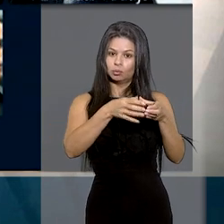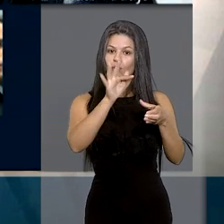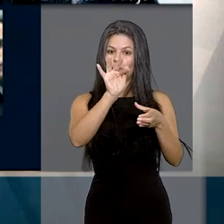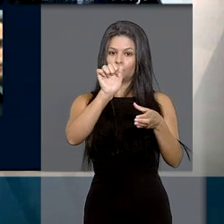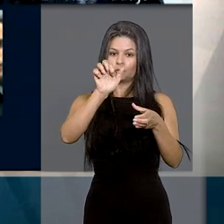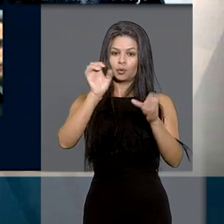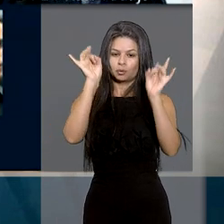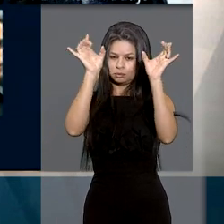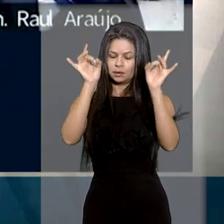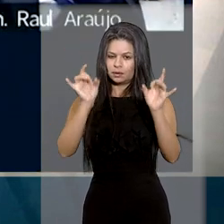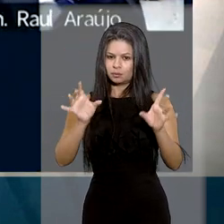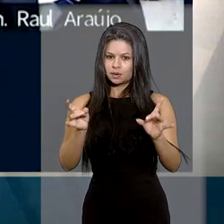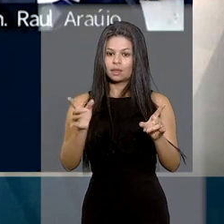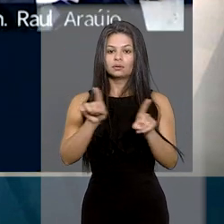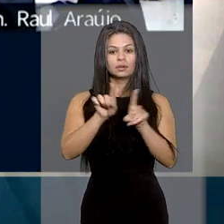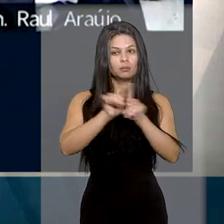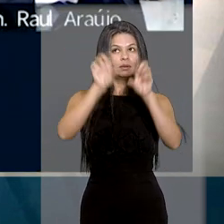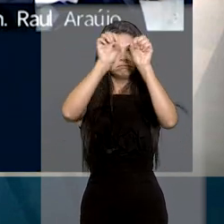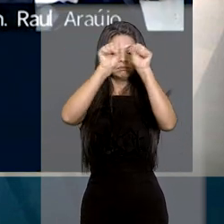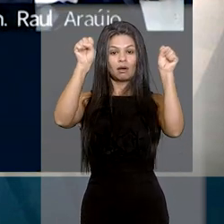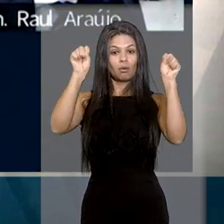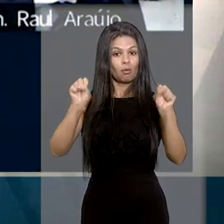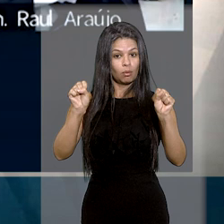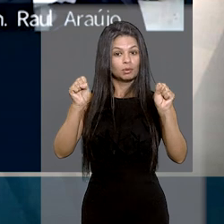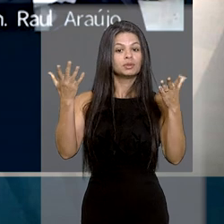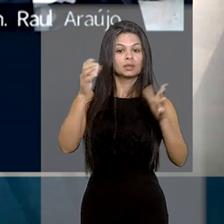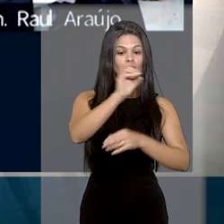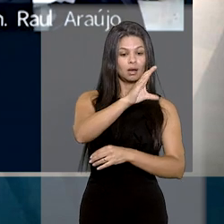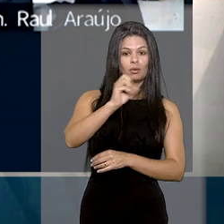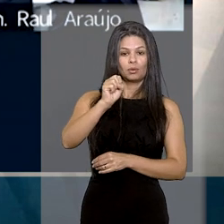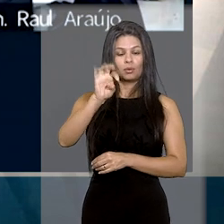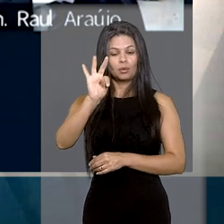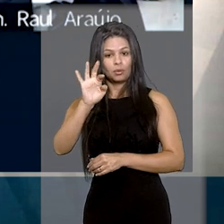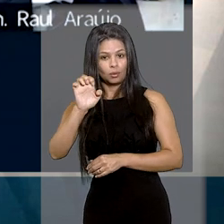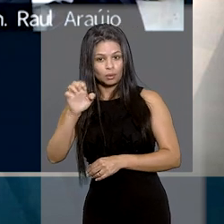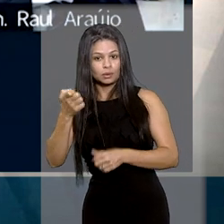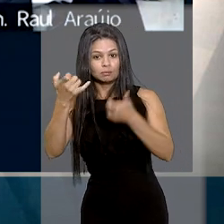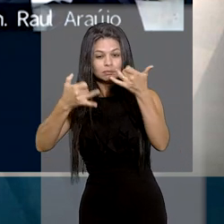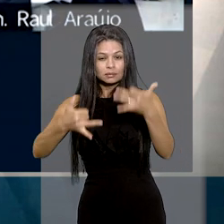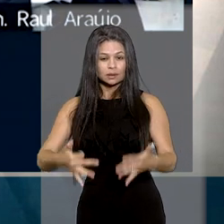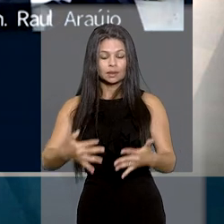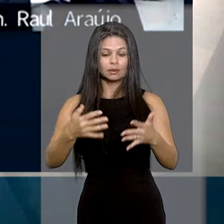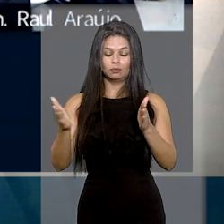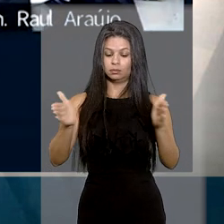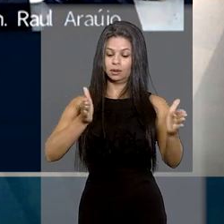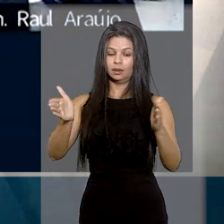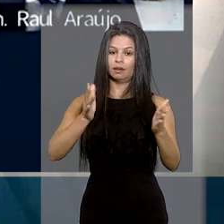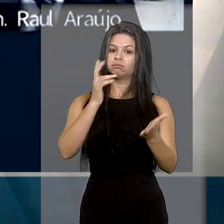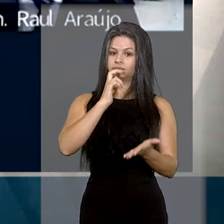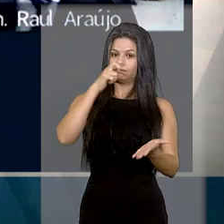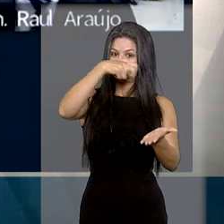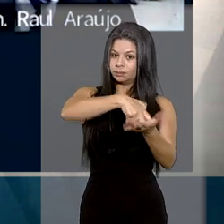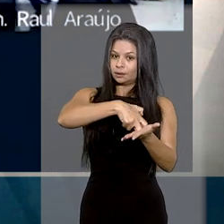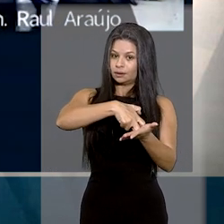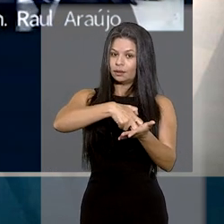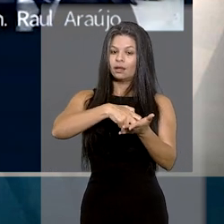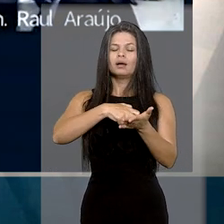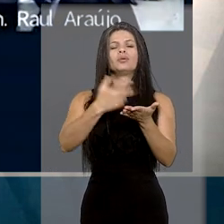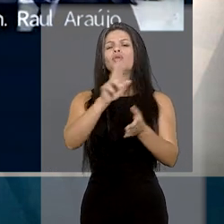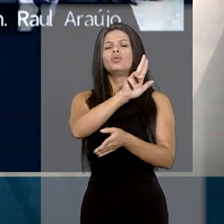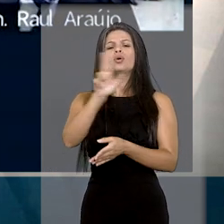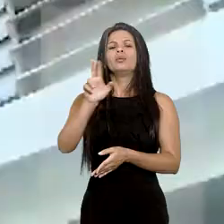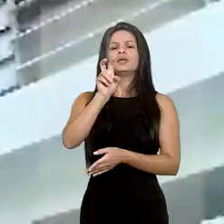na mesma sessão a corte especial deu provimento parcial a outros dois recursos relacionados à ação penal da